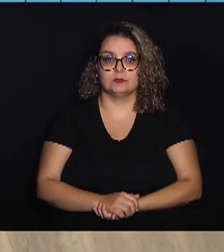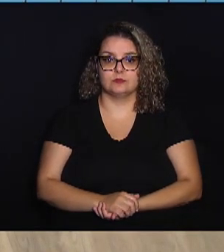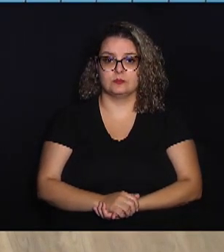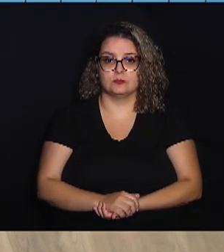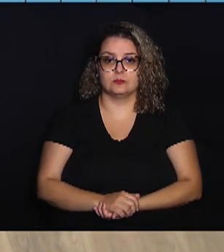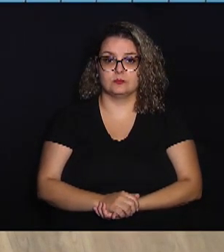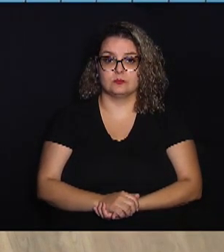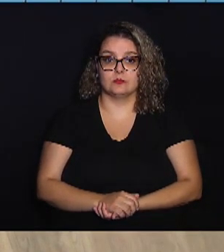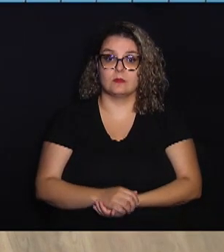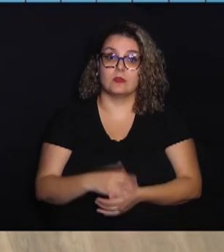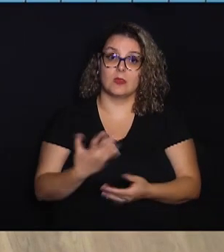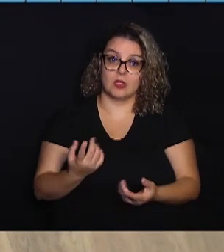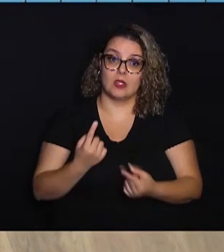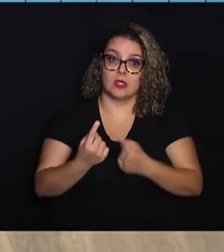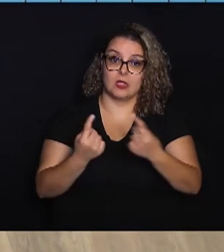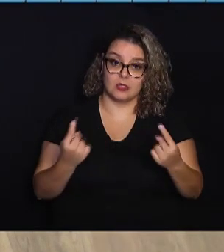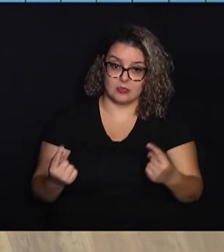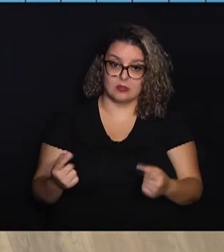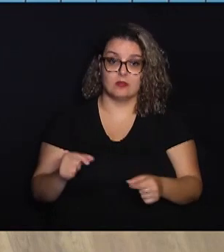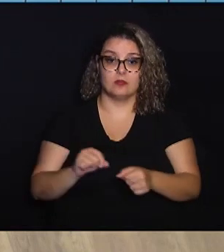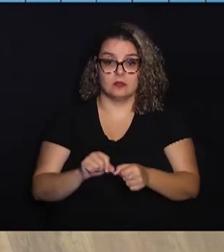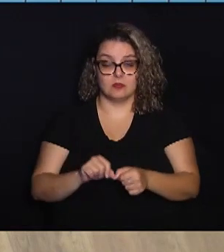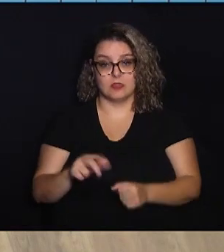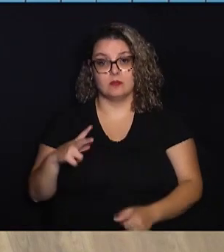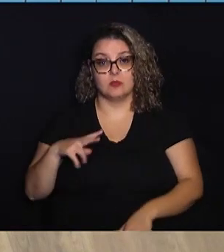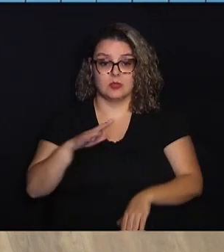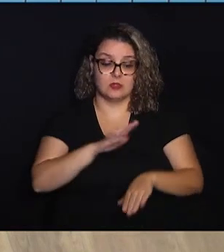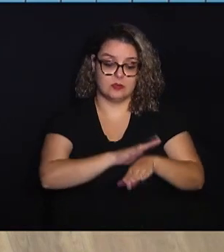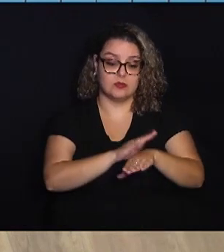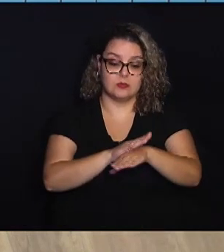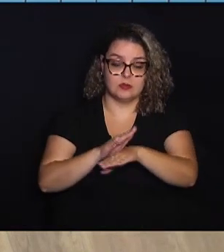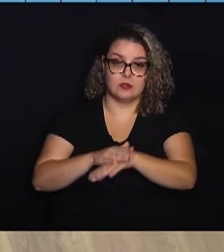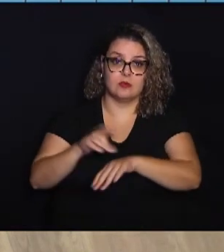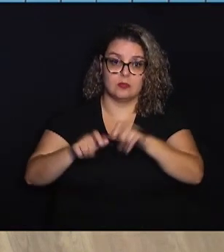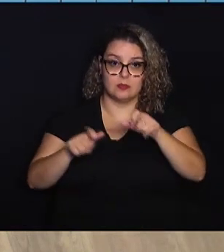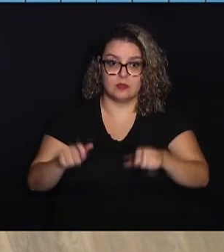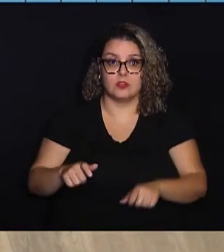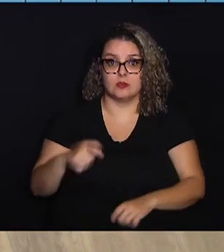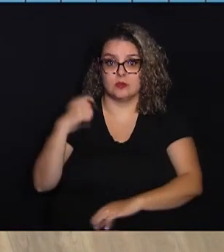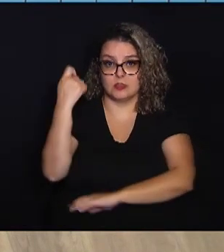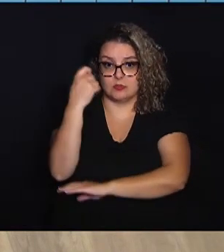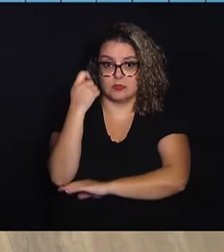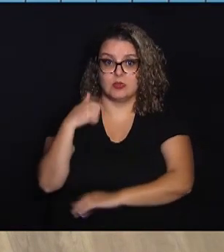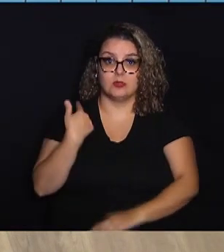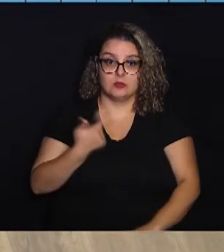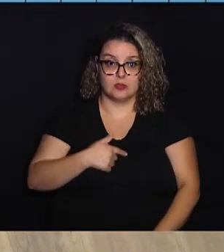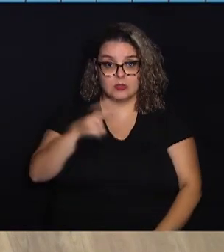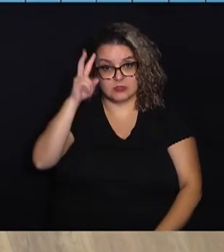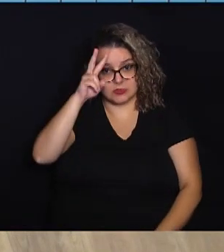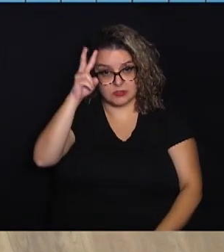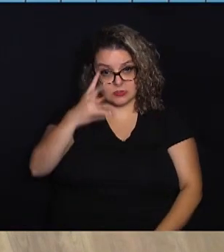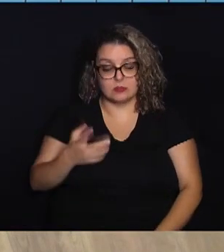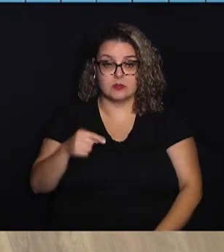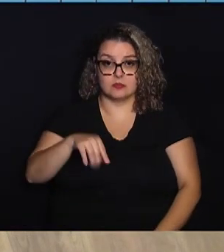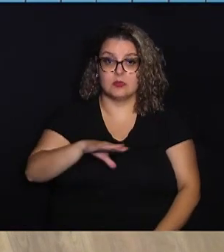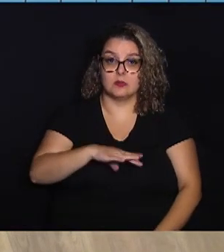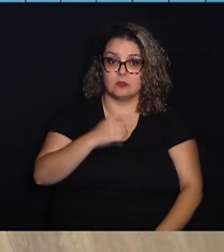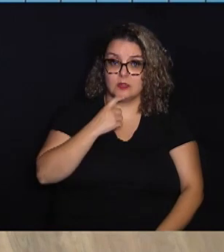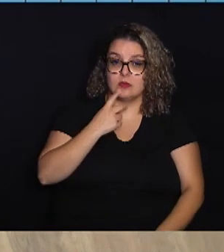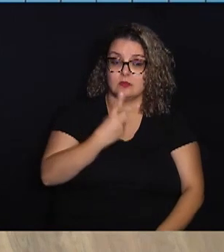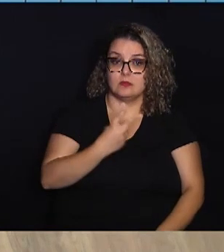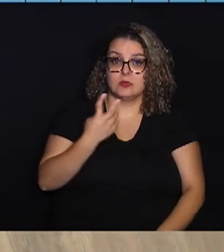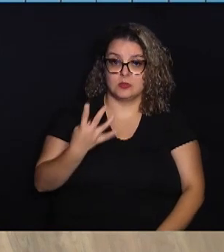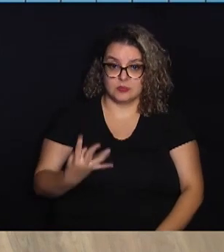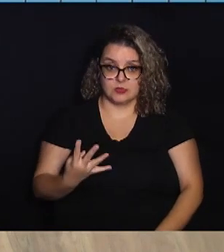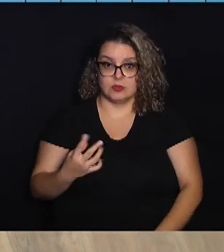É a hora de cada um fazer a sua parte para ajudar aí o pessoal lá do Rio Grande do Sul. A gente lembra que aqui em Campinas são, então, 24